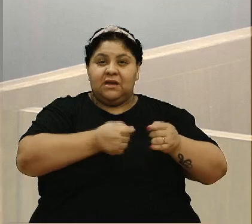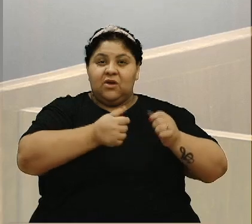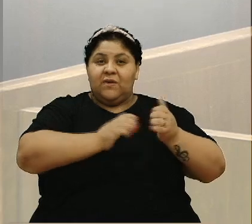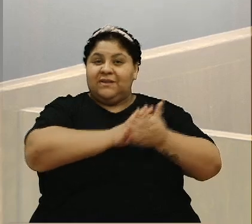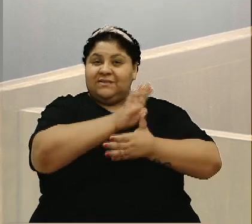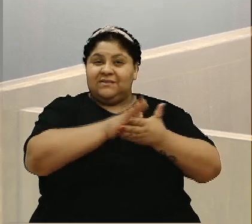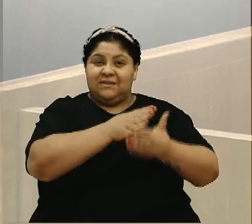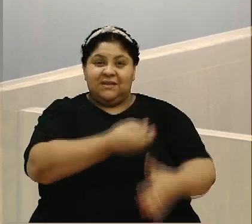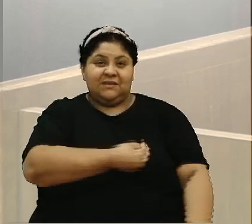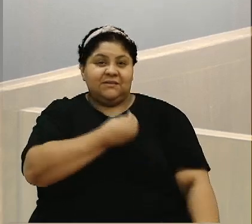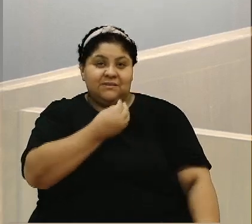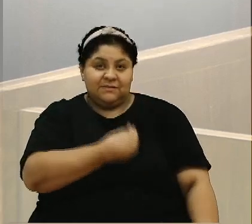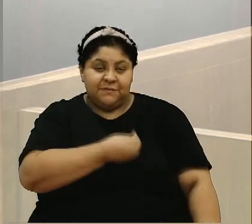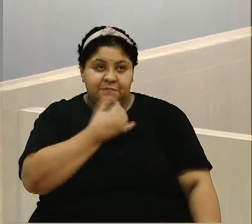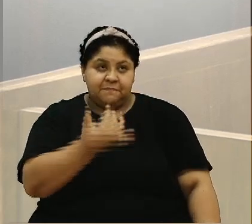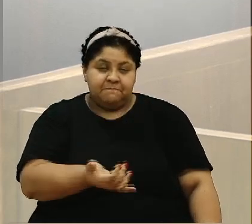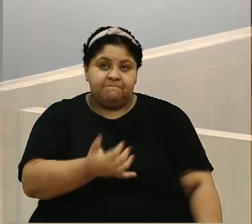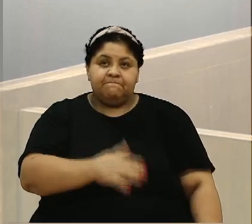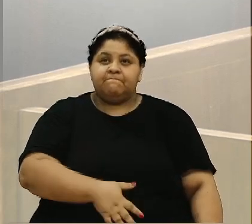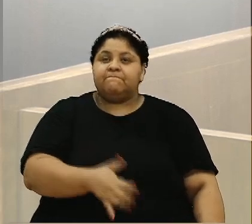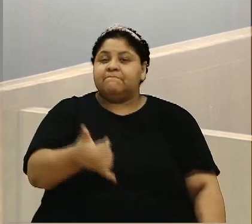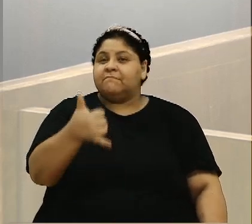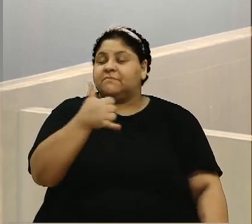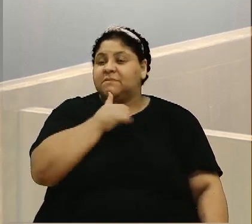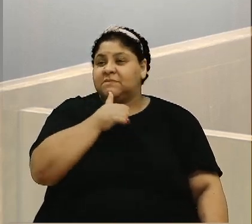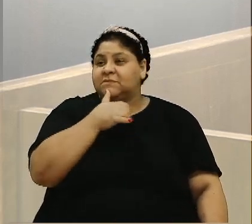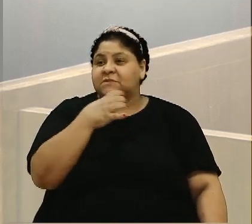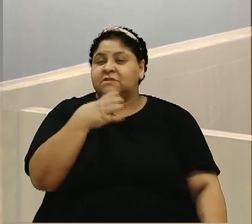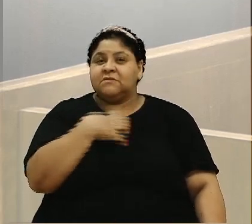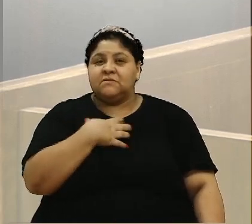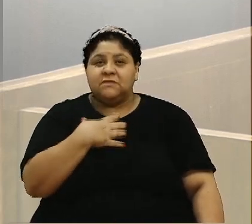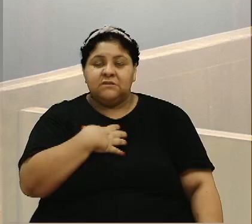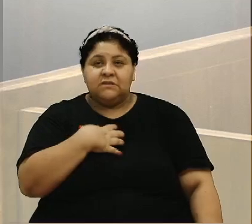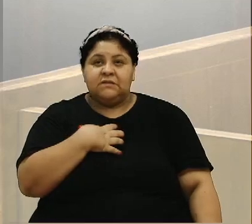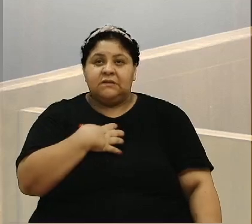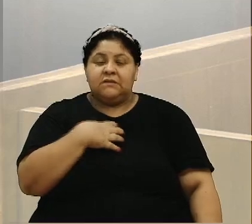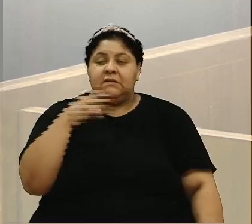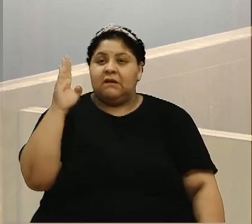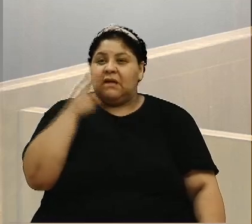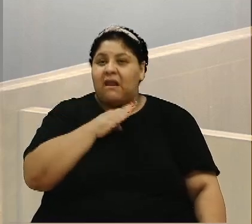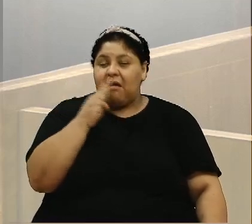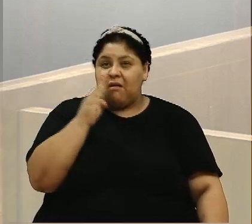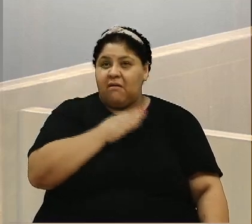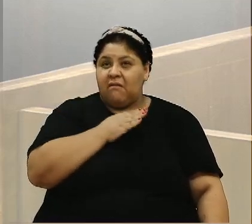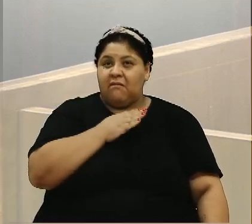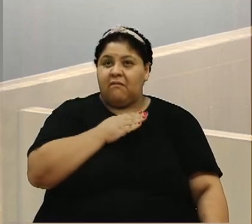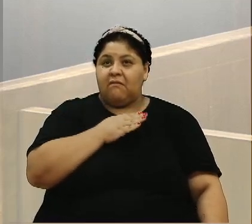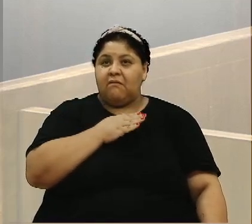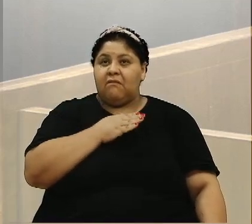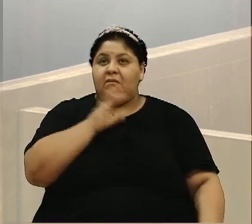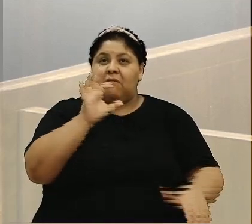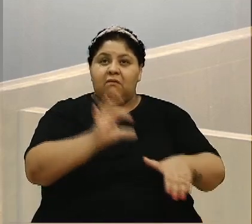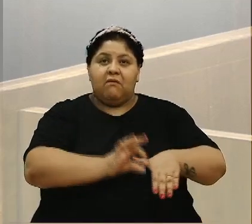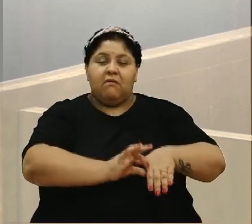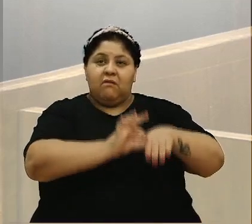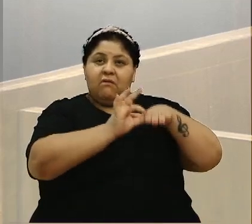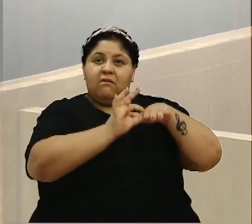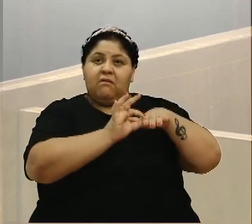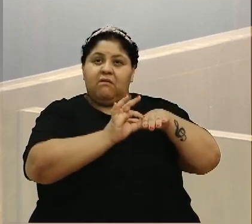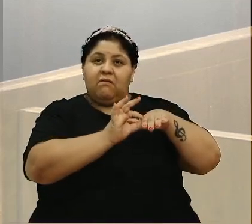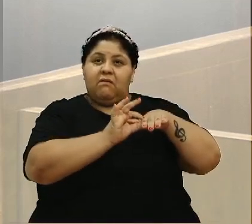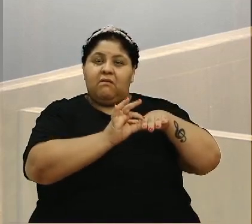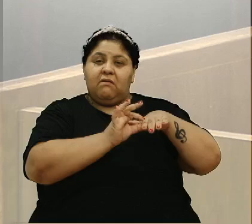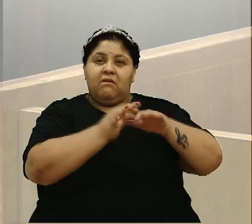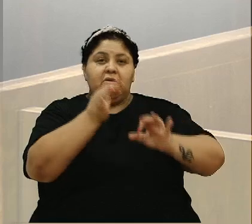vida. E, infelizmente, de uma forma abrupta, o proprietário, juridicamente ninguém